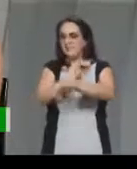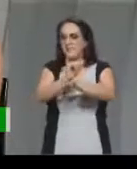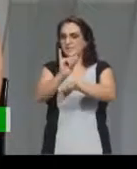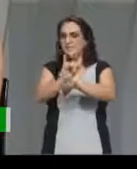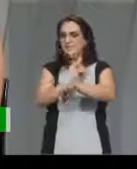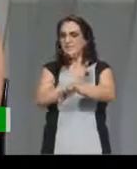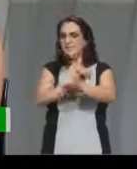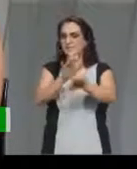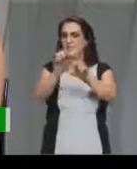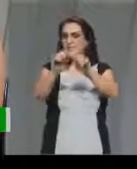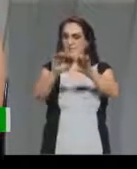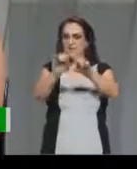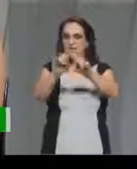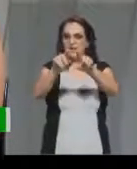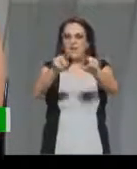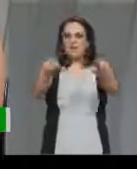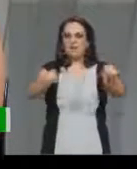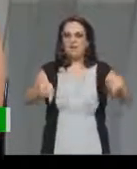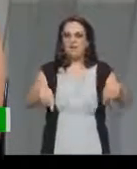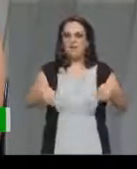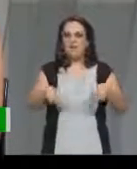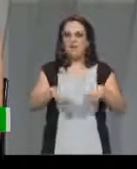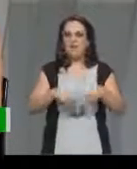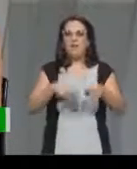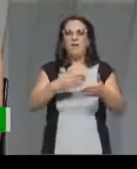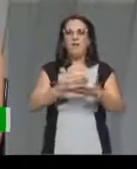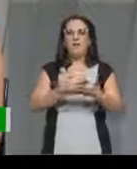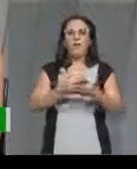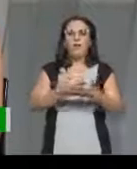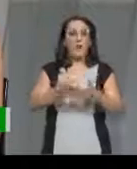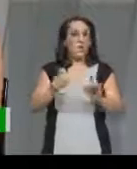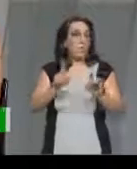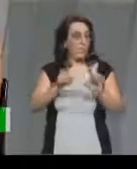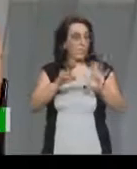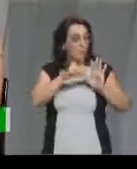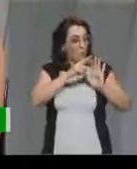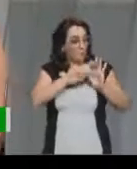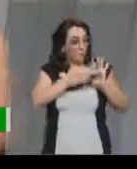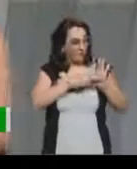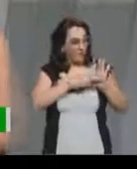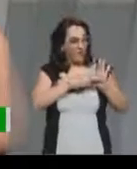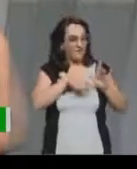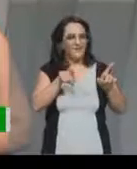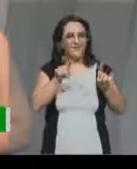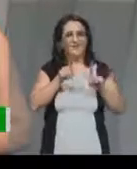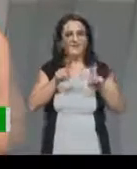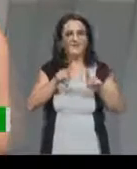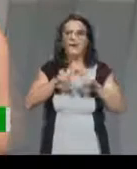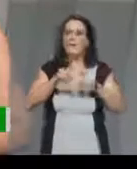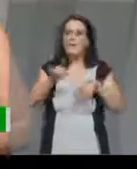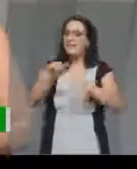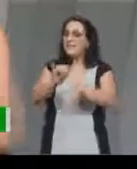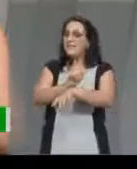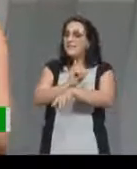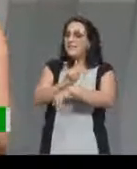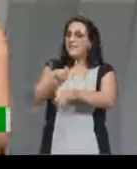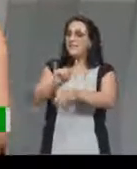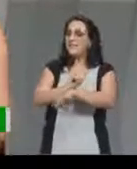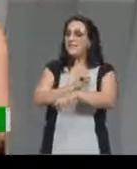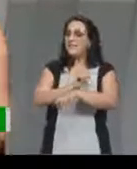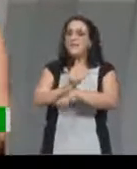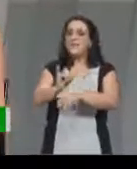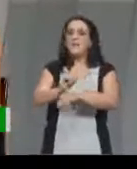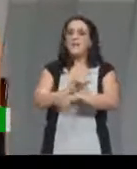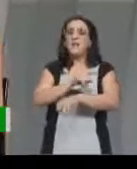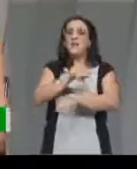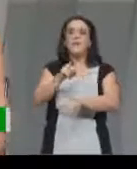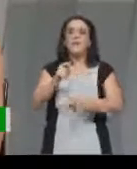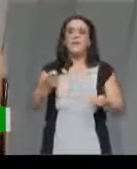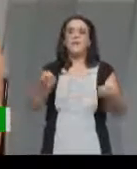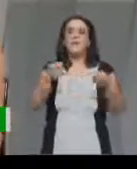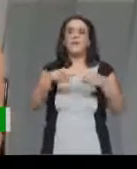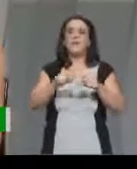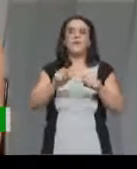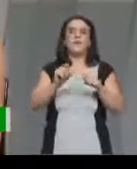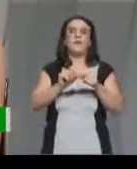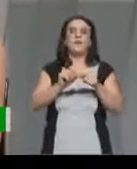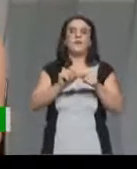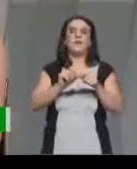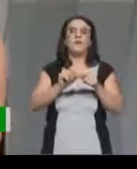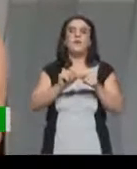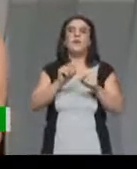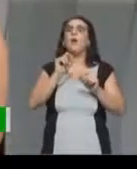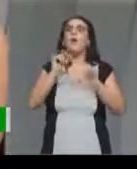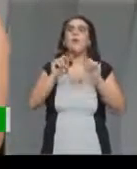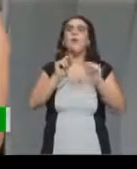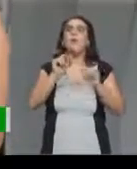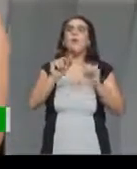na sala de aula, que não é assim uma regra, não, mas que é um truquezinho que funciona, que é você chamar pela palavra.